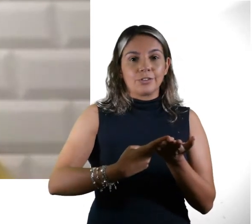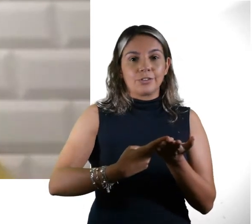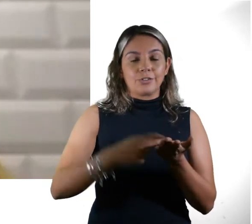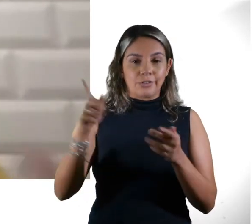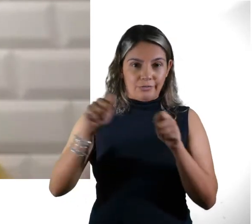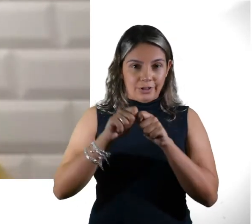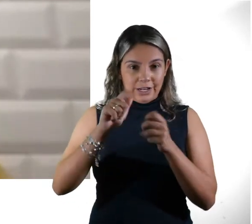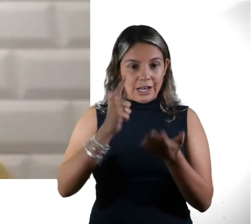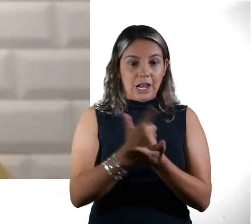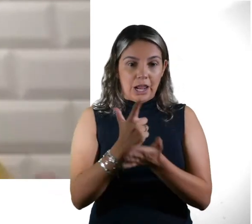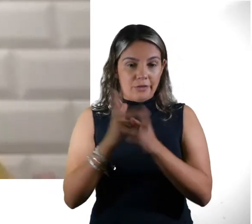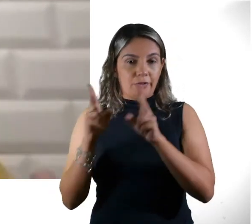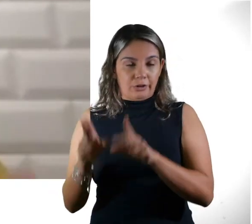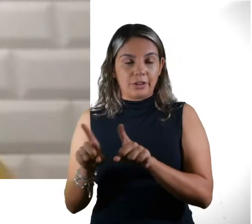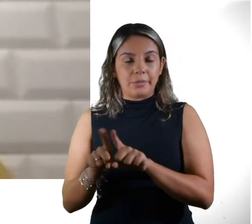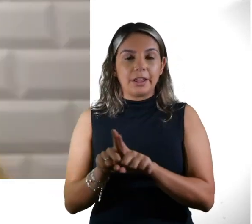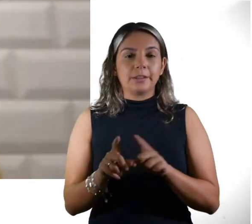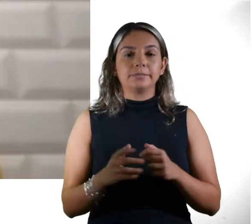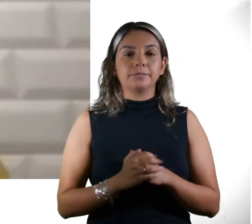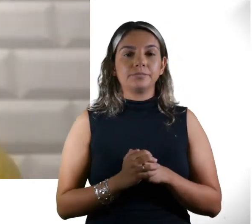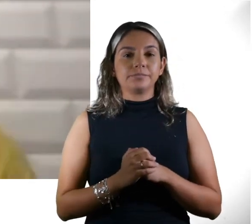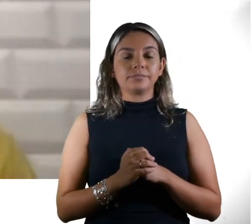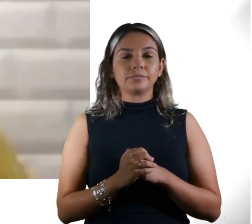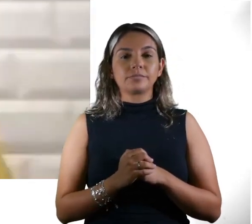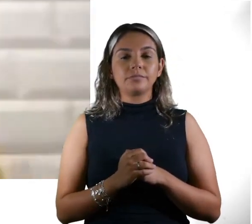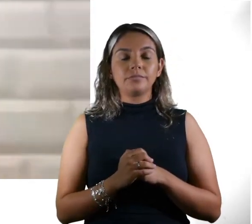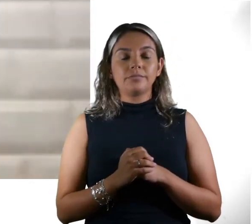universos, né? E é isso que ele faz no livro também.